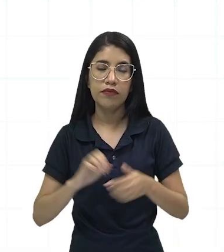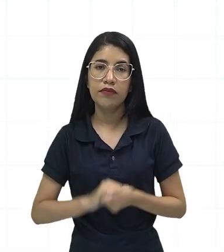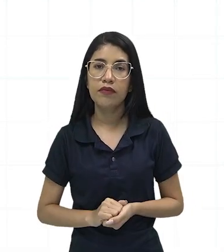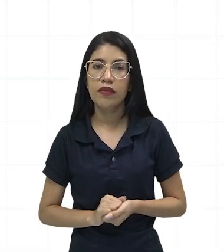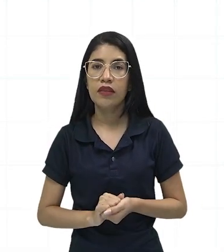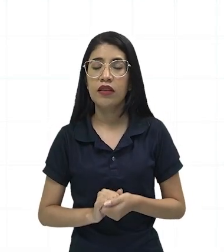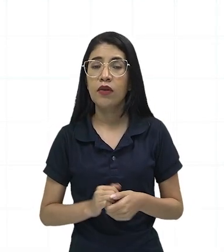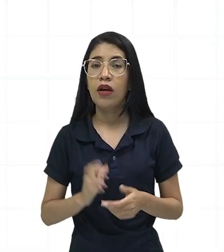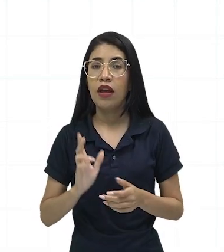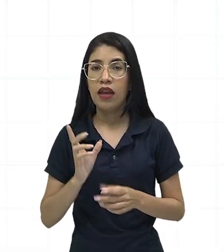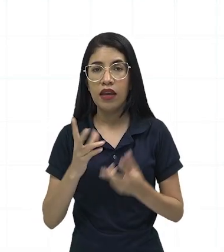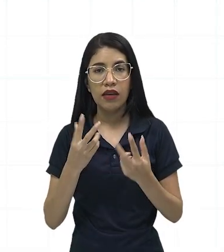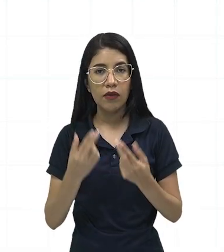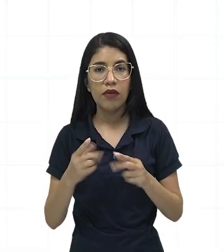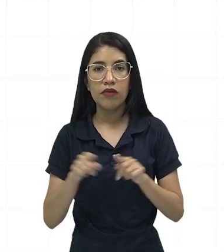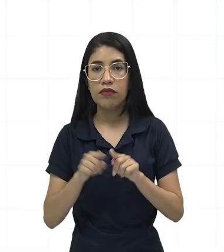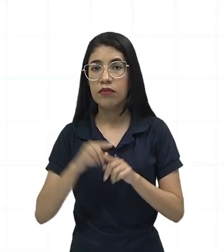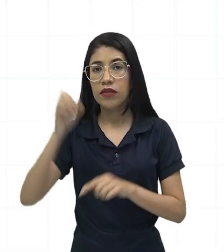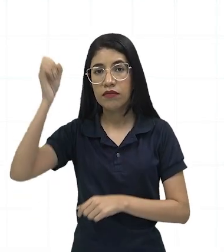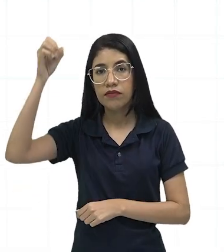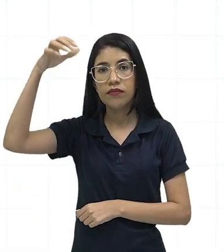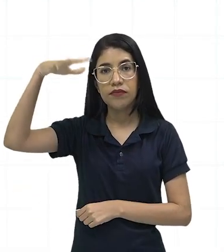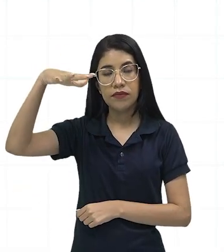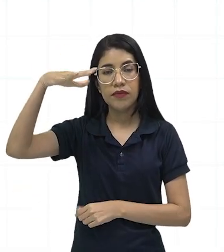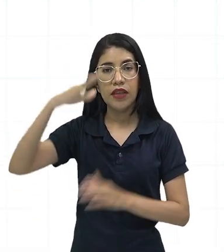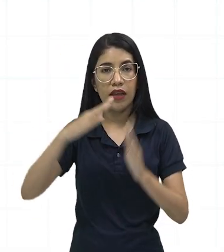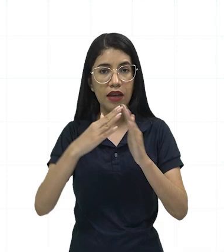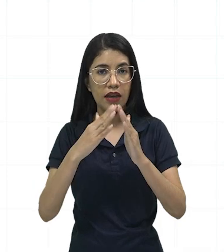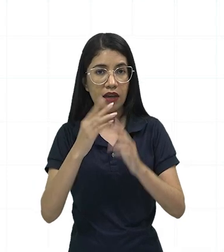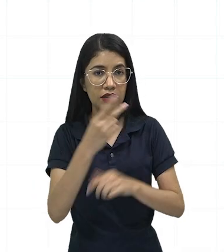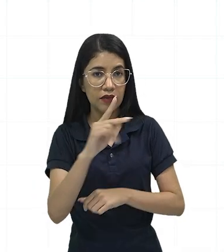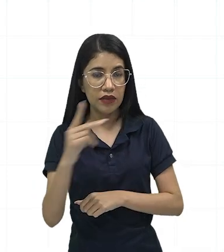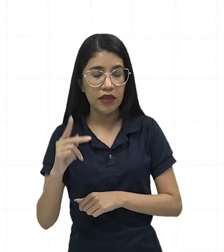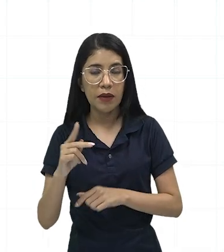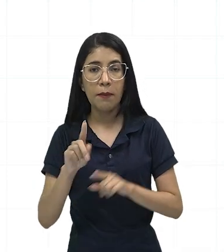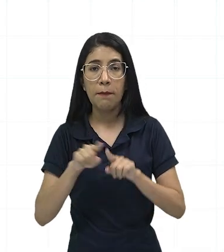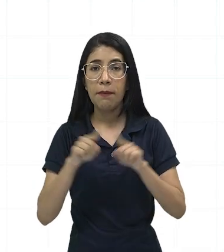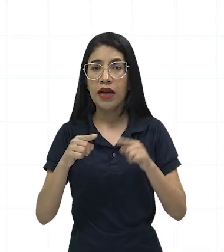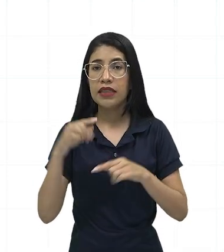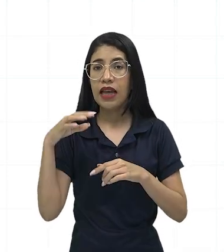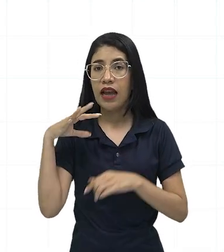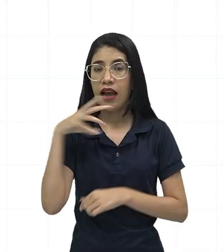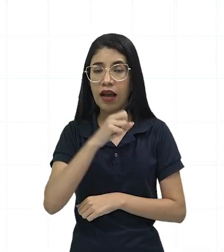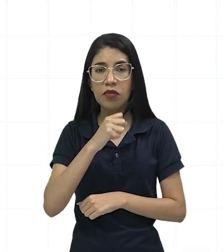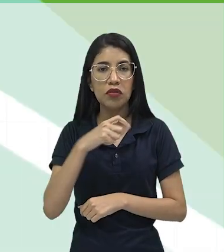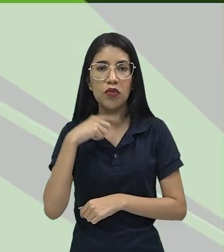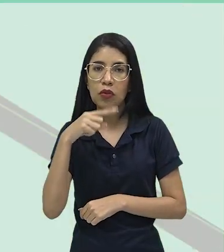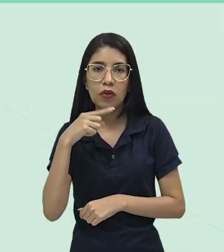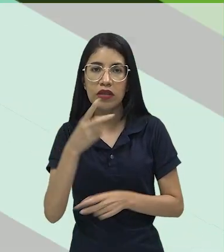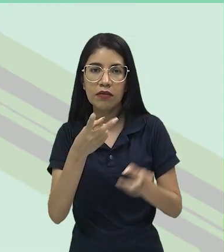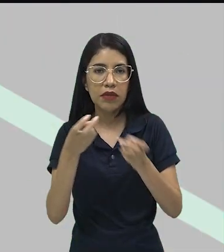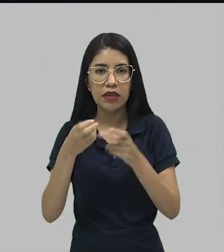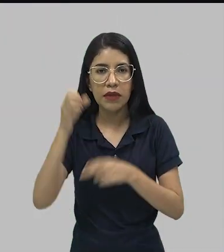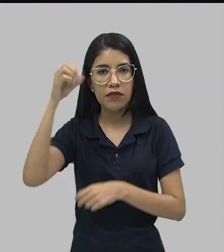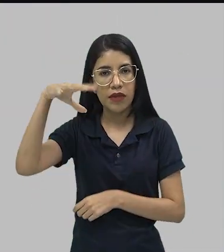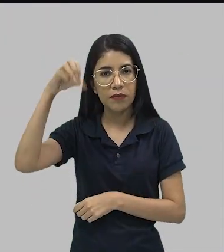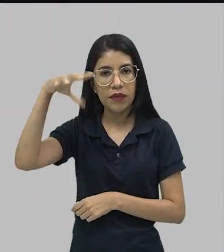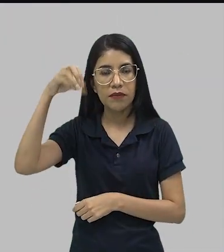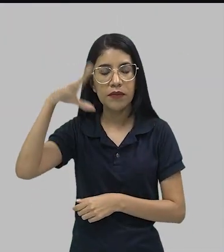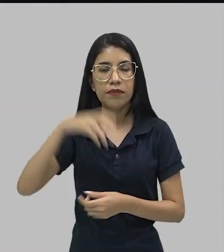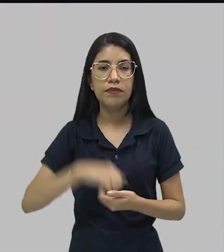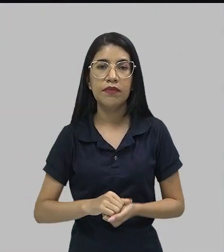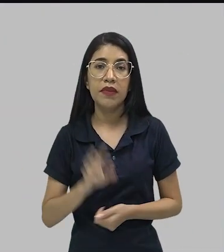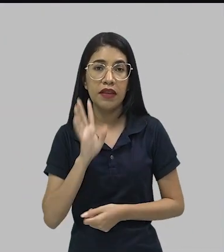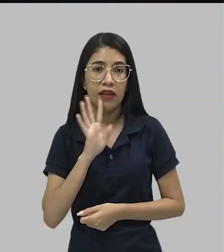que está acontecendo na lâmpada aí da sua casa. Só que ela se movimenta tão rápido que você não consegue vê-la piscando. Bacana, né,